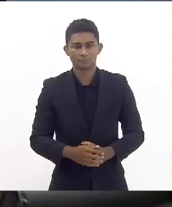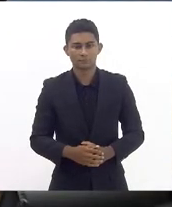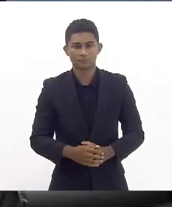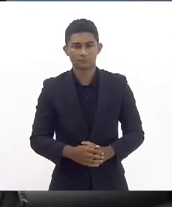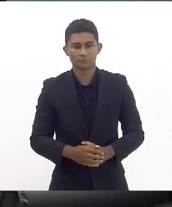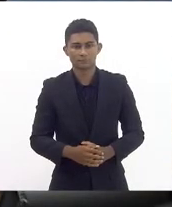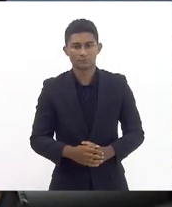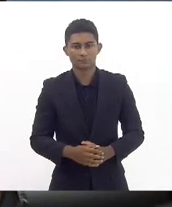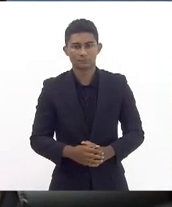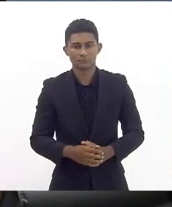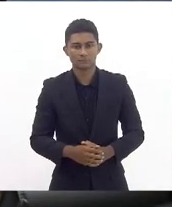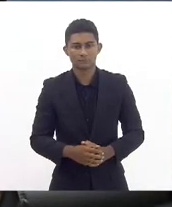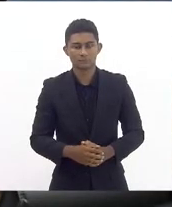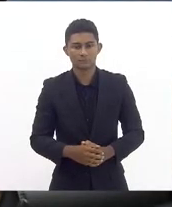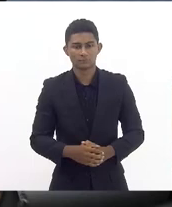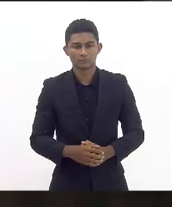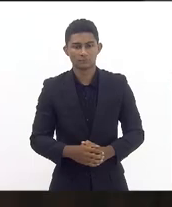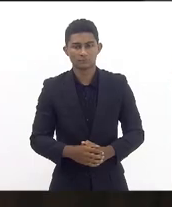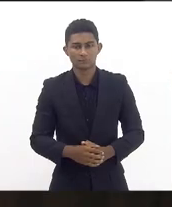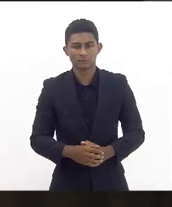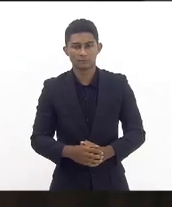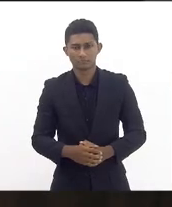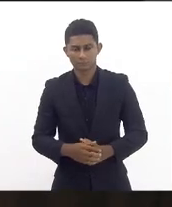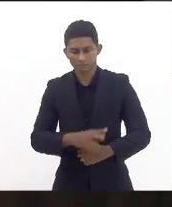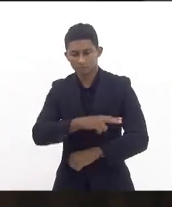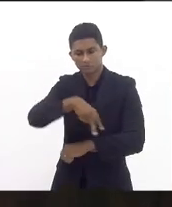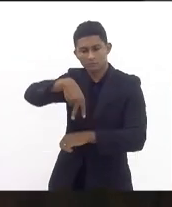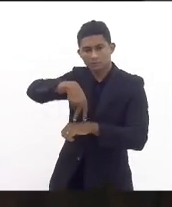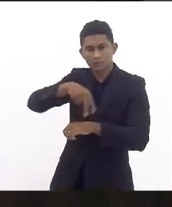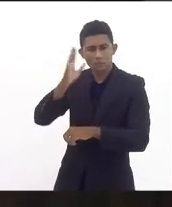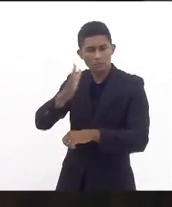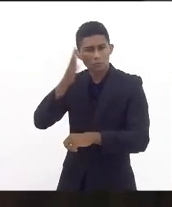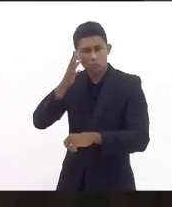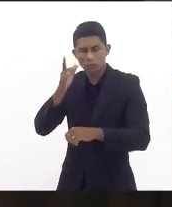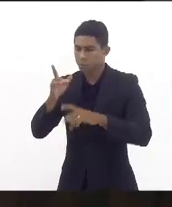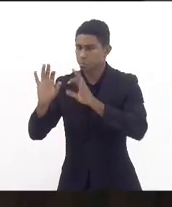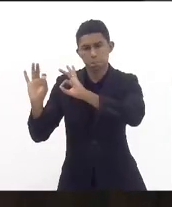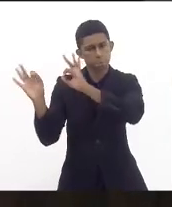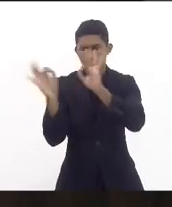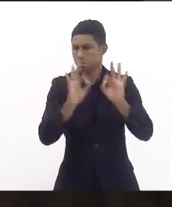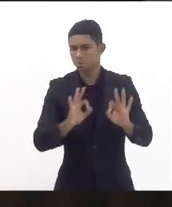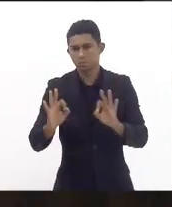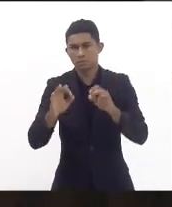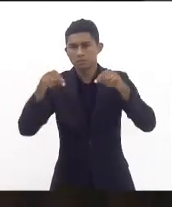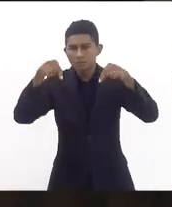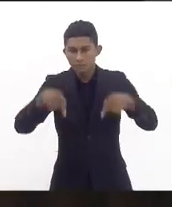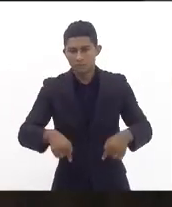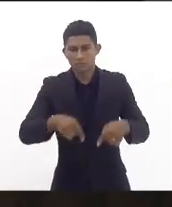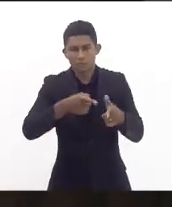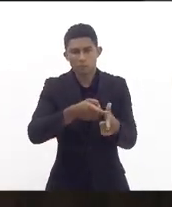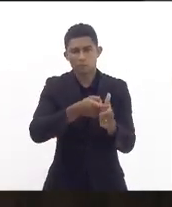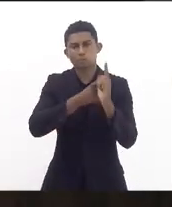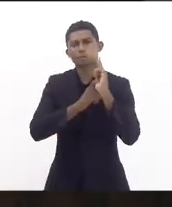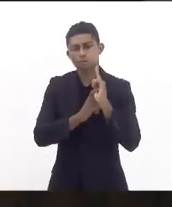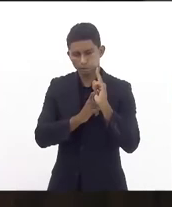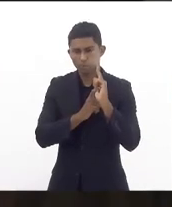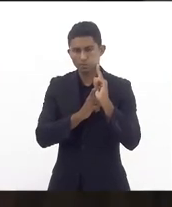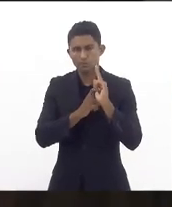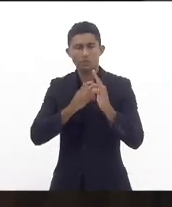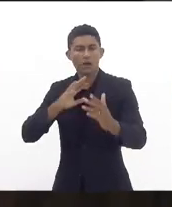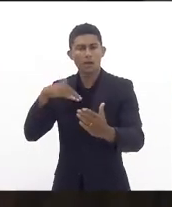oi oi não havendo mais jogador a sessão está interrompida né suspensa